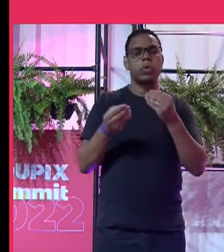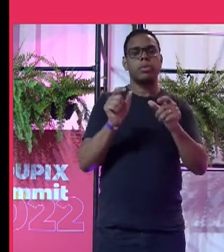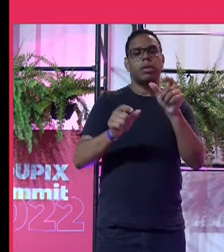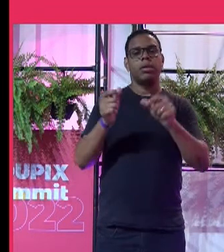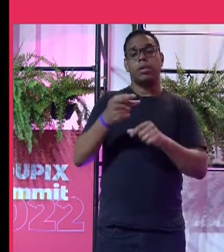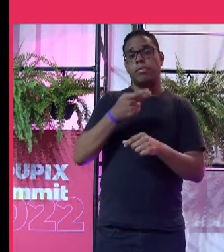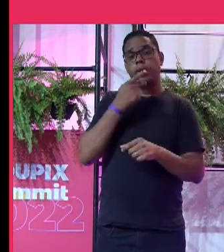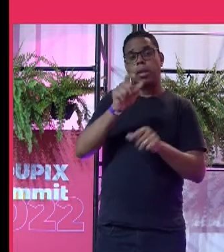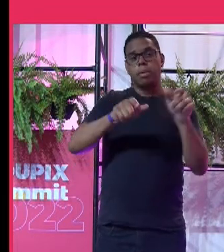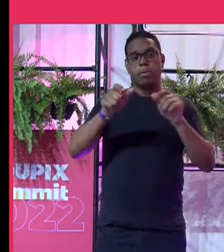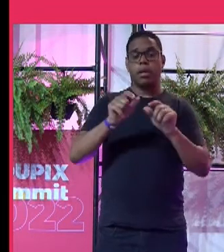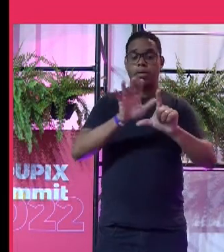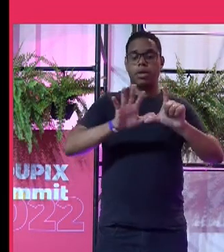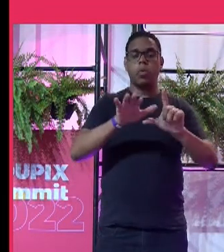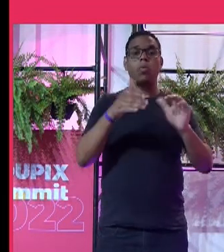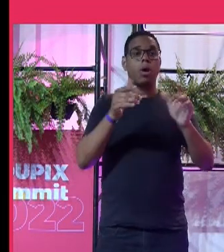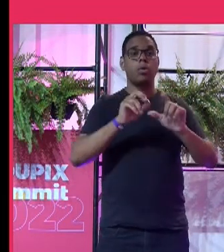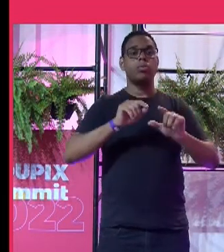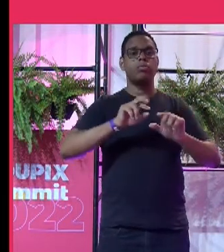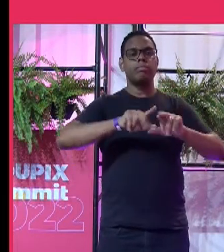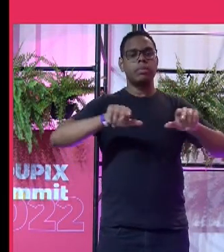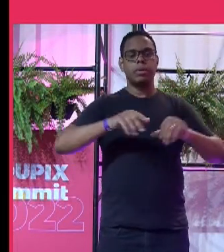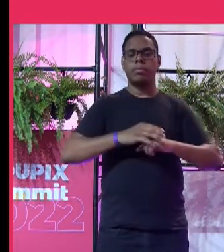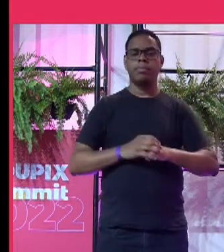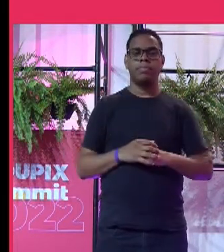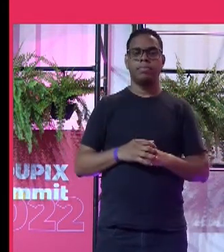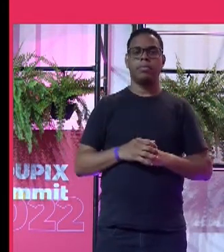tem em cada uma dessas plataformas.